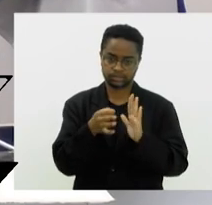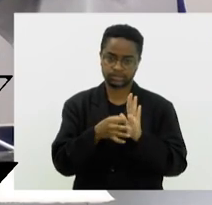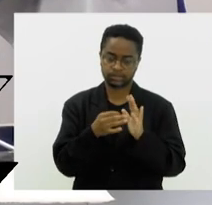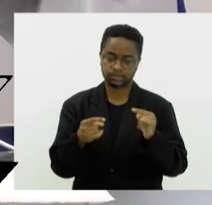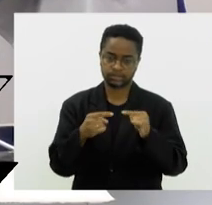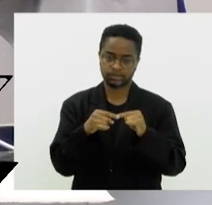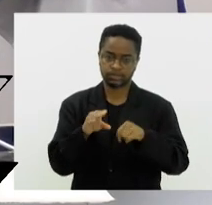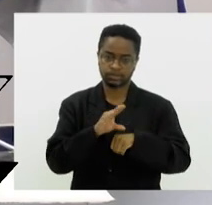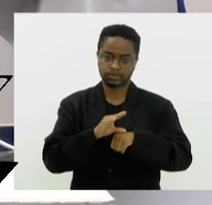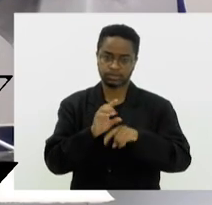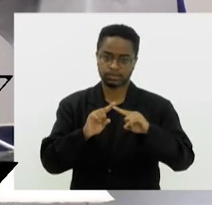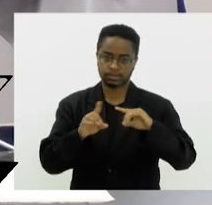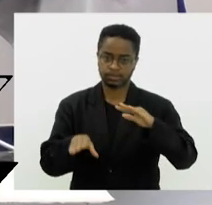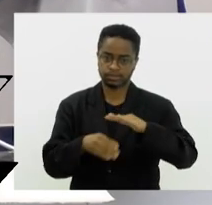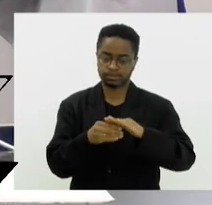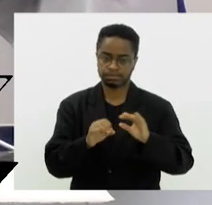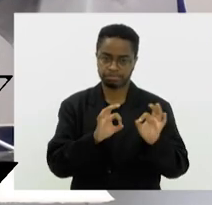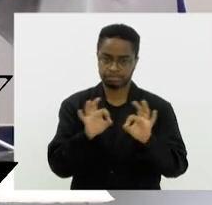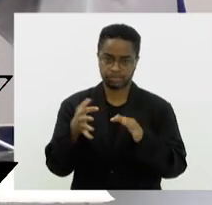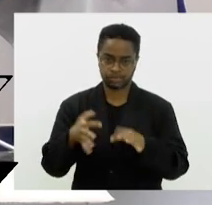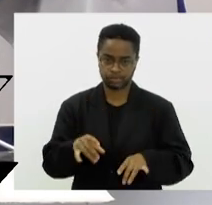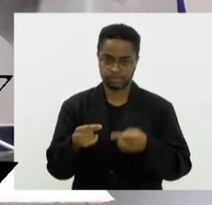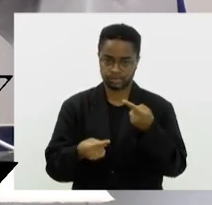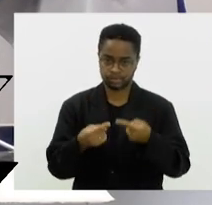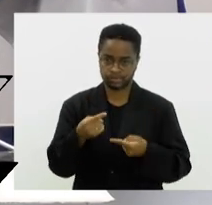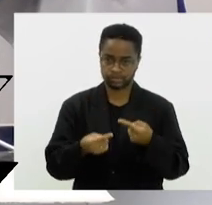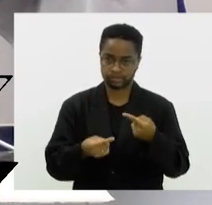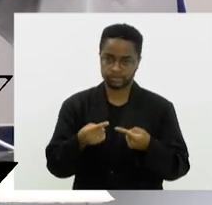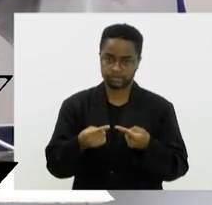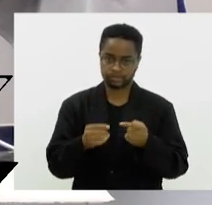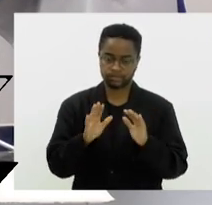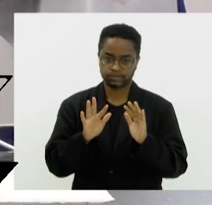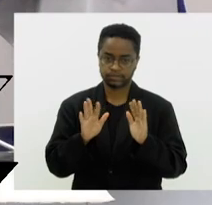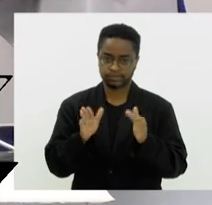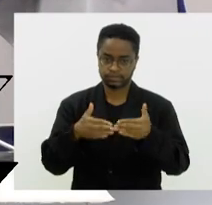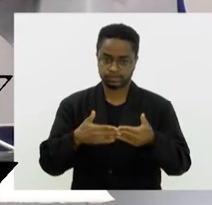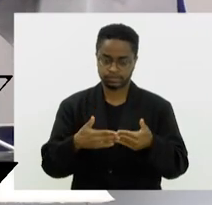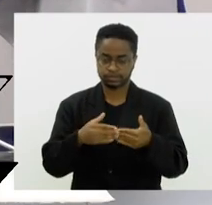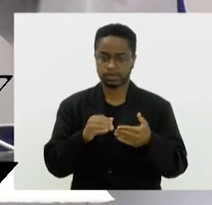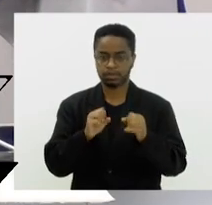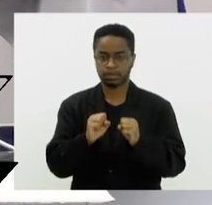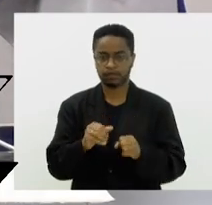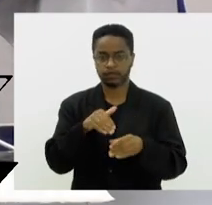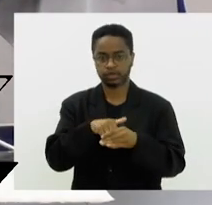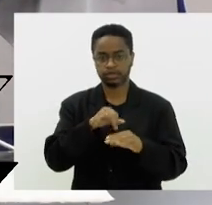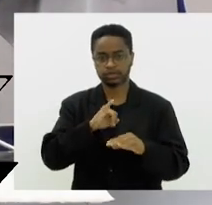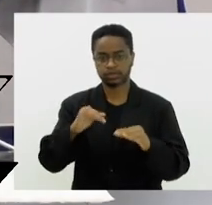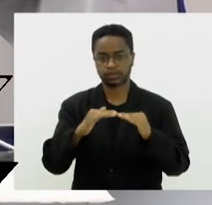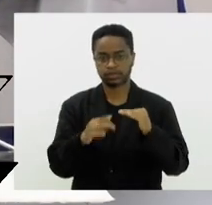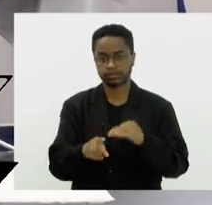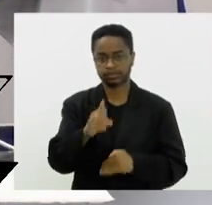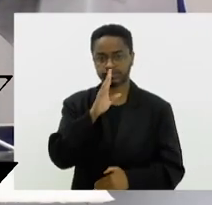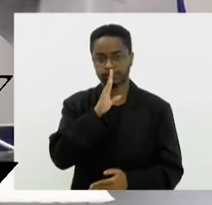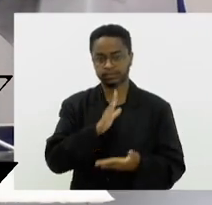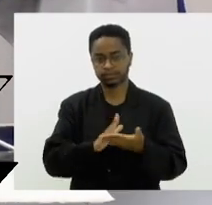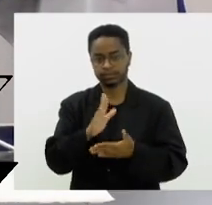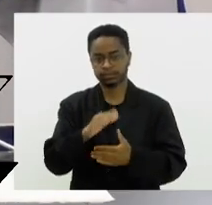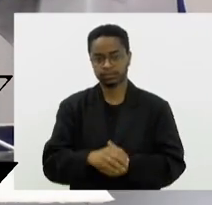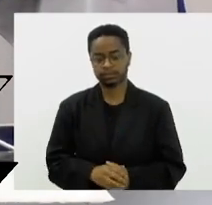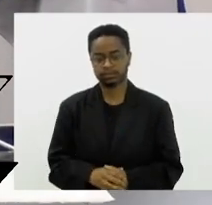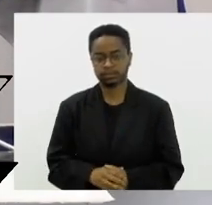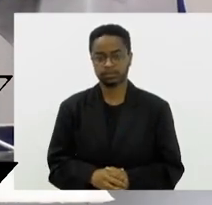de com emenda. Não havendo quem queira discutir, encerrada a discussão, em votação, os senhores que aprovam, permaneçam como estão,